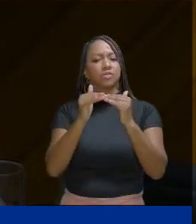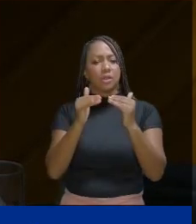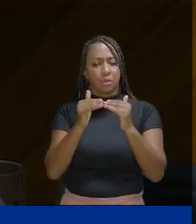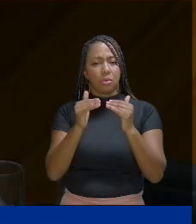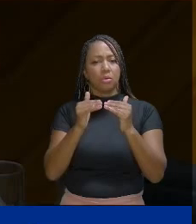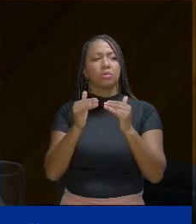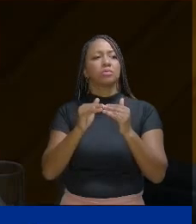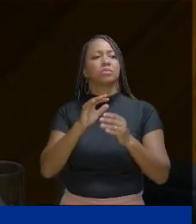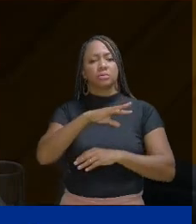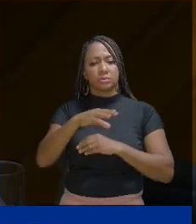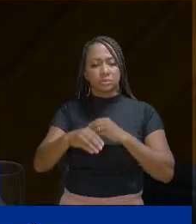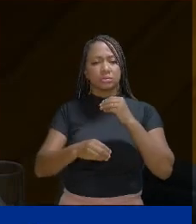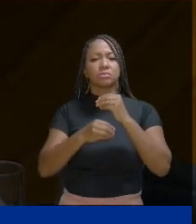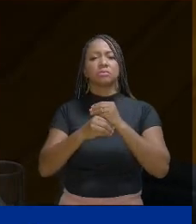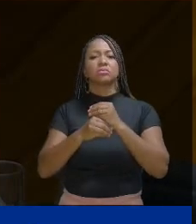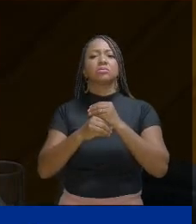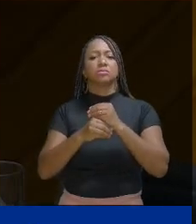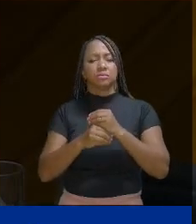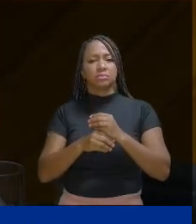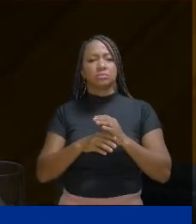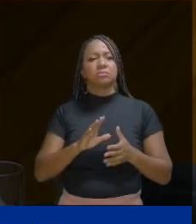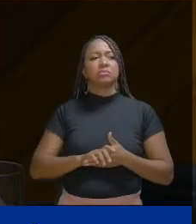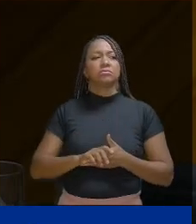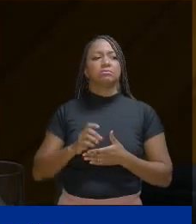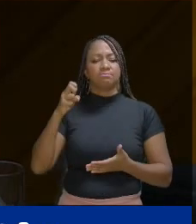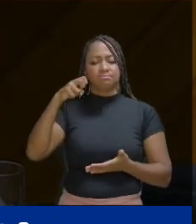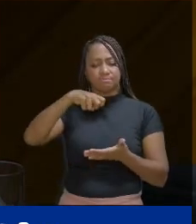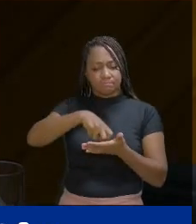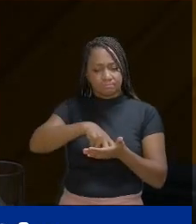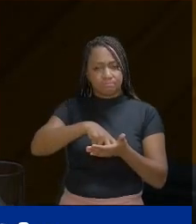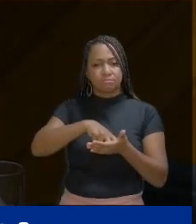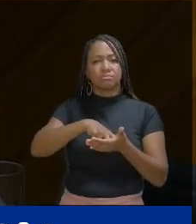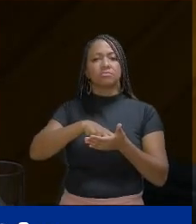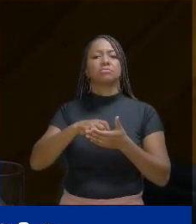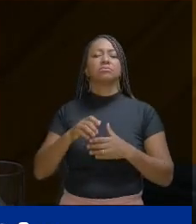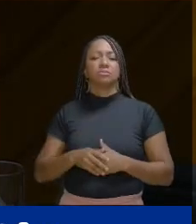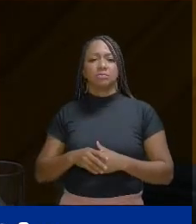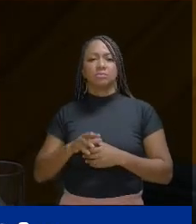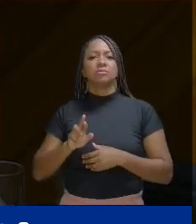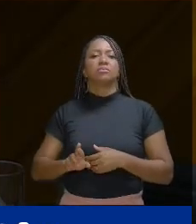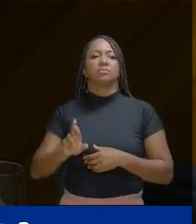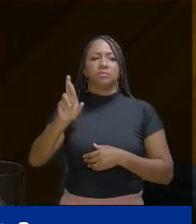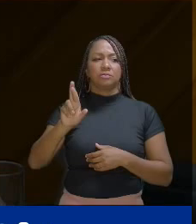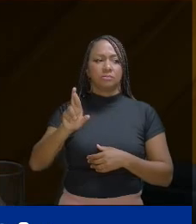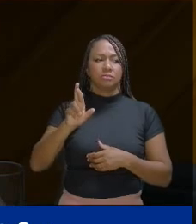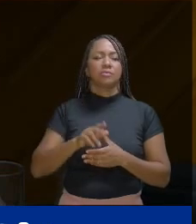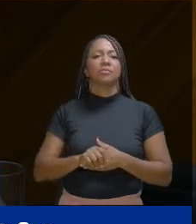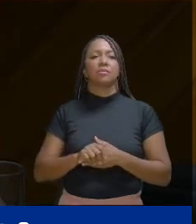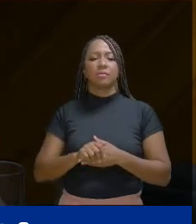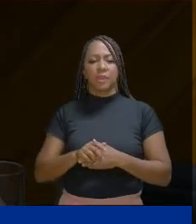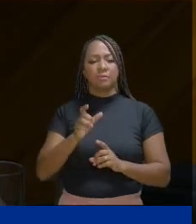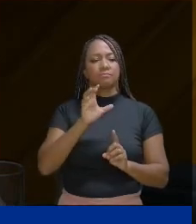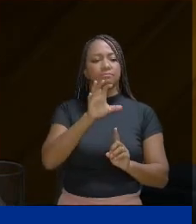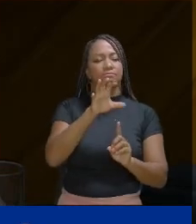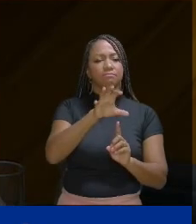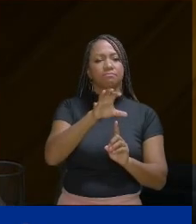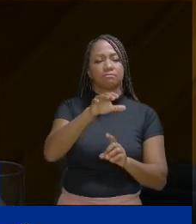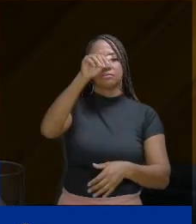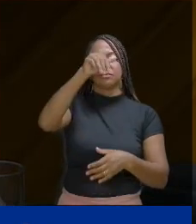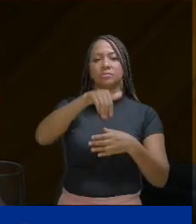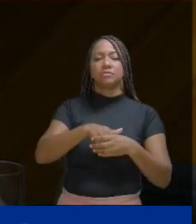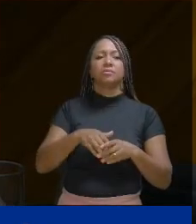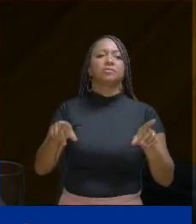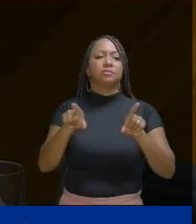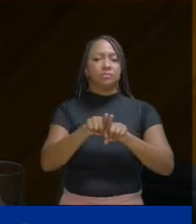adequadas, reiterar o acerto da condenação nesta AGE, nessa representação por captação ilícita de sufrágio. Quero